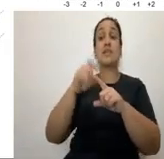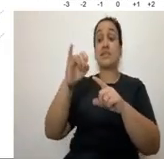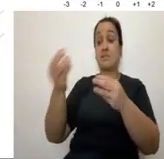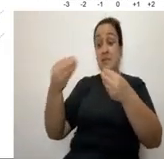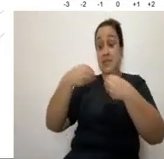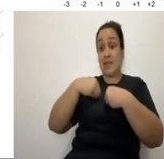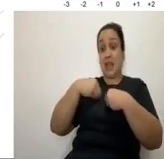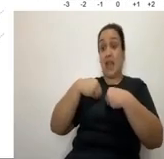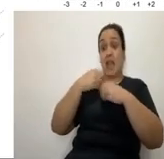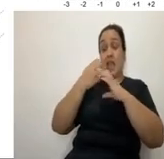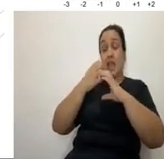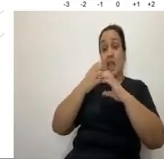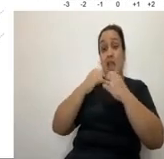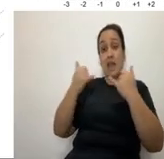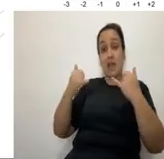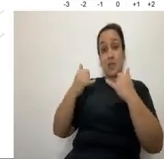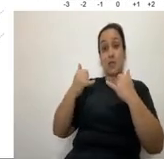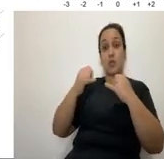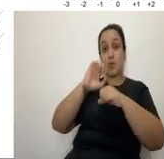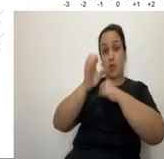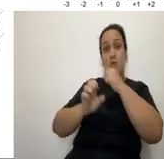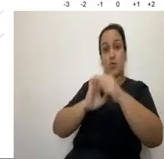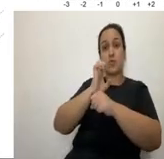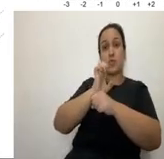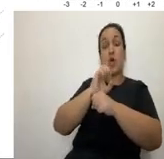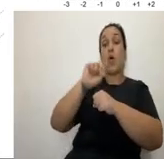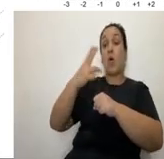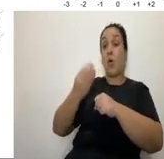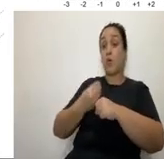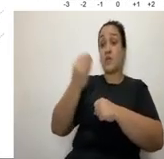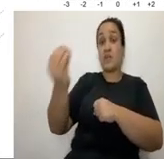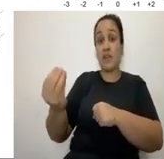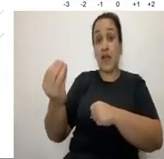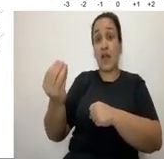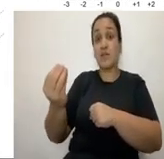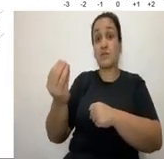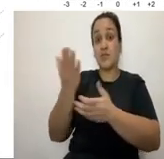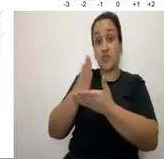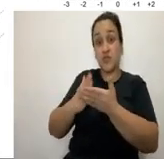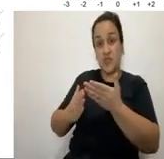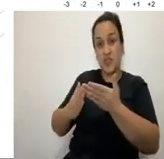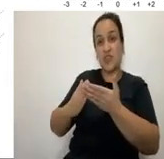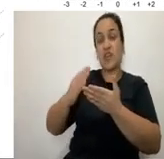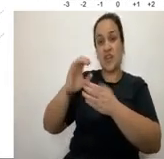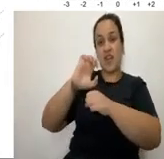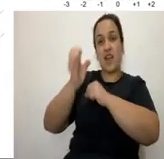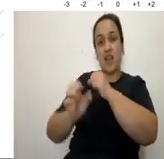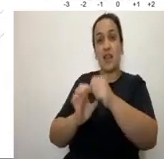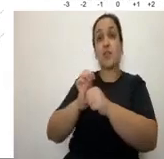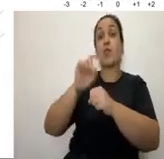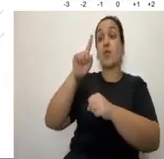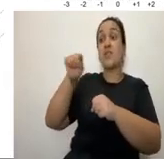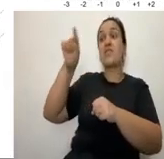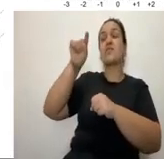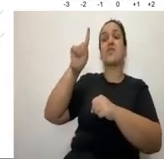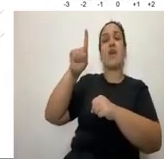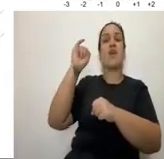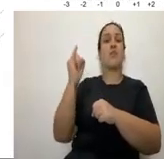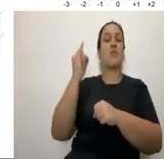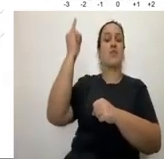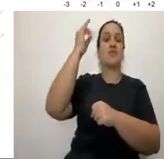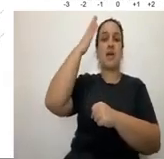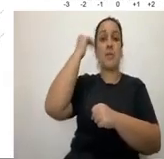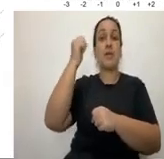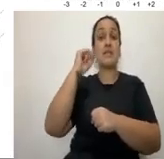ele, porque quando ele for doar ou receber elétrons, né, que depois a gente vai ver qual é a característica dele, isso daqui vai